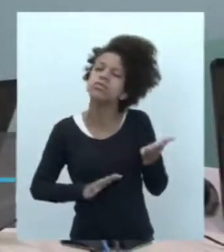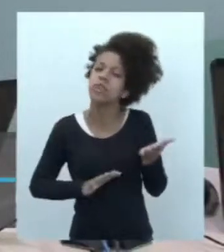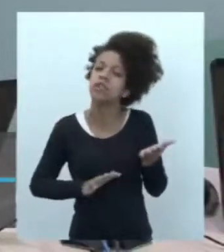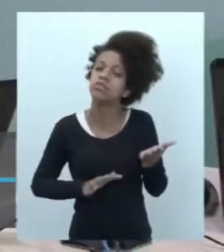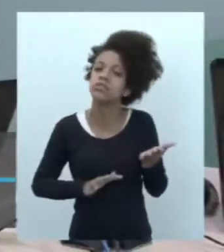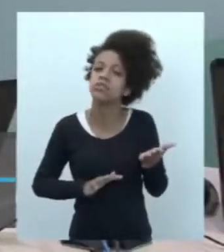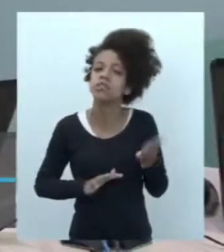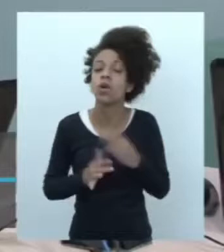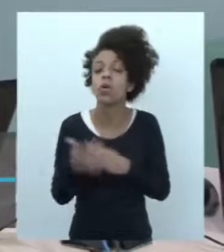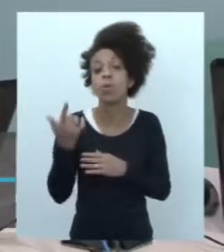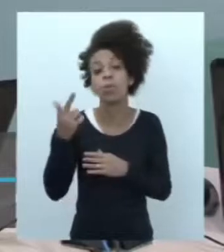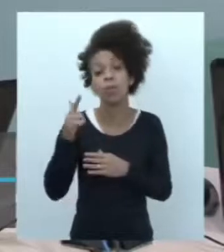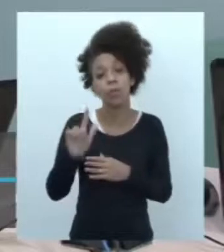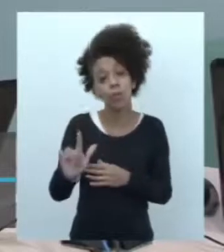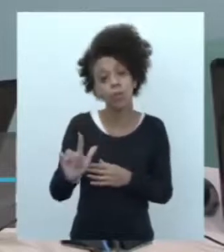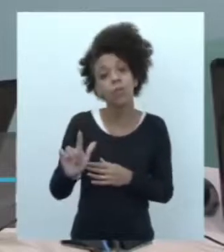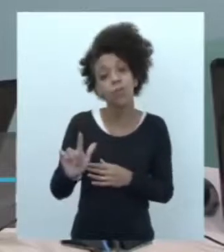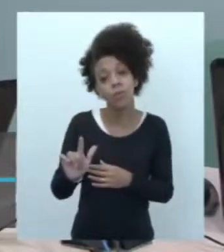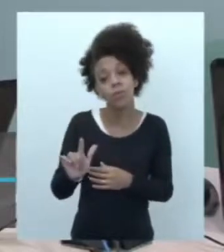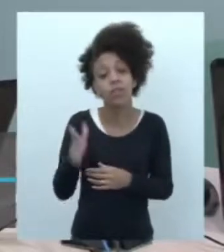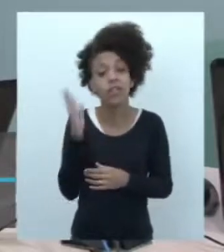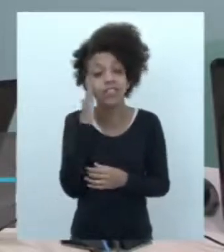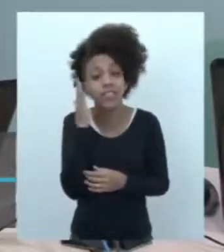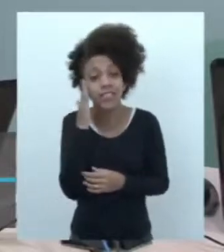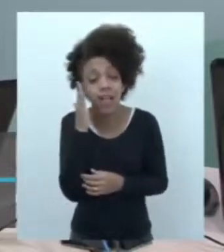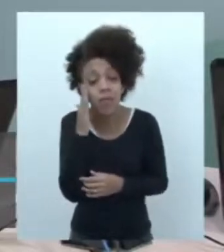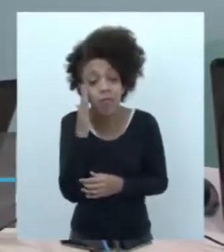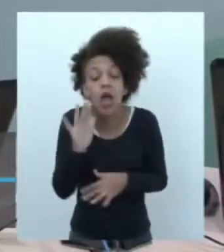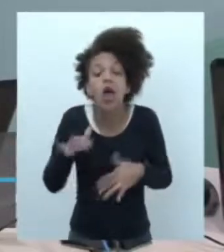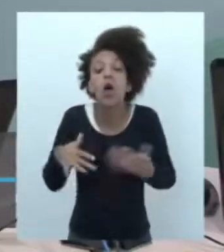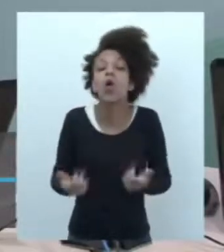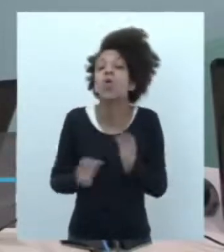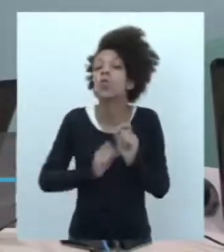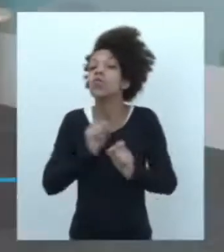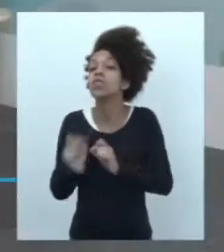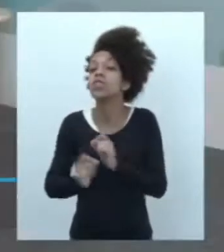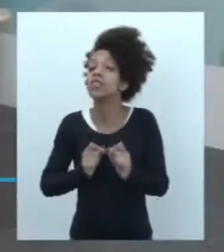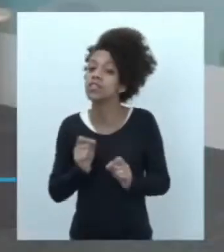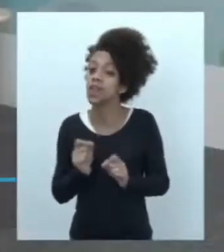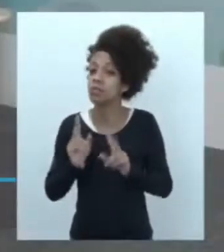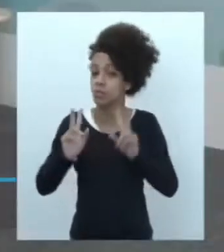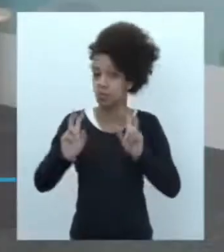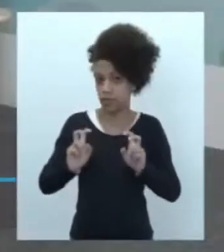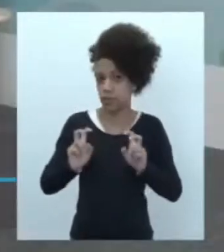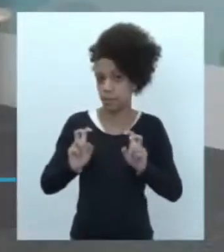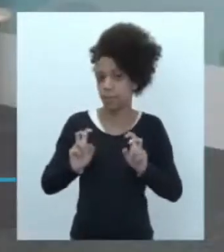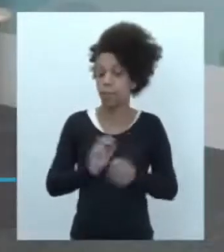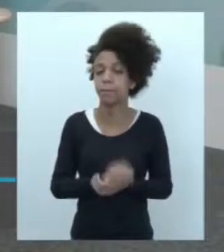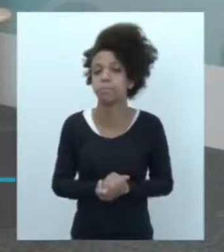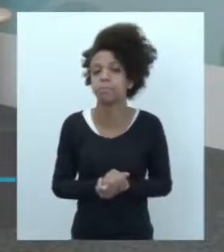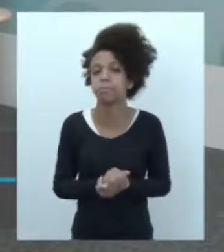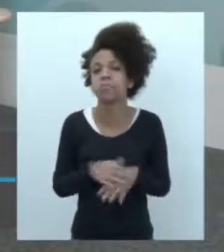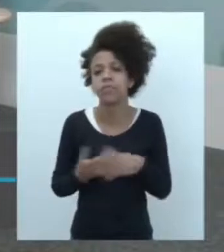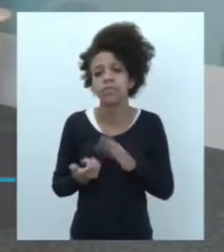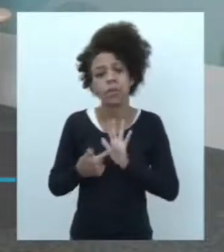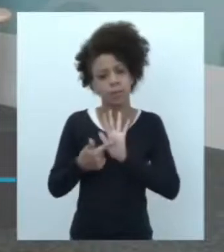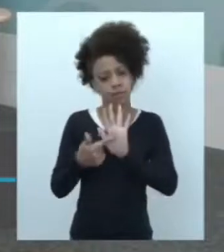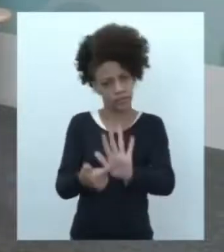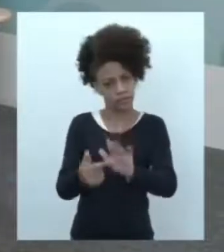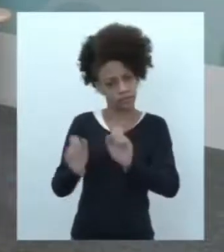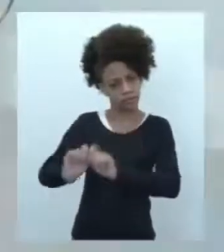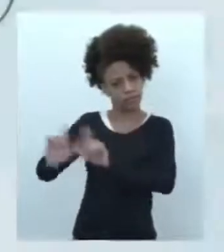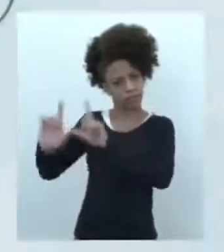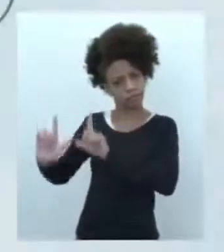um outro momento de saber o que você sabe sobre esse assunto, não é isso, professora? Muito bem, então vai aparecer aí para vocês na